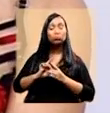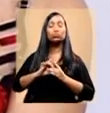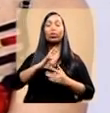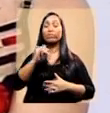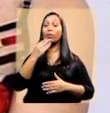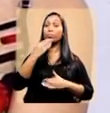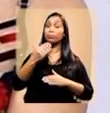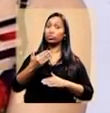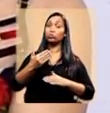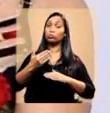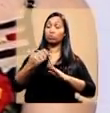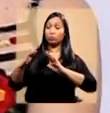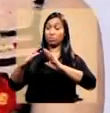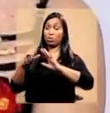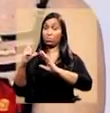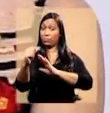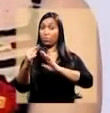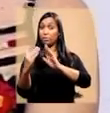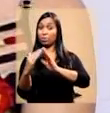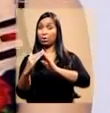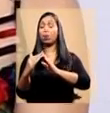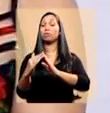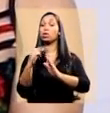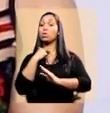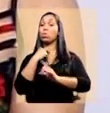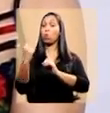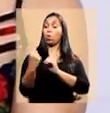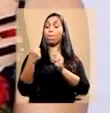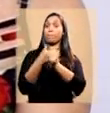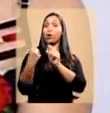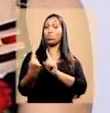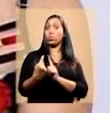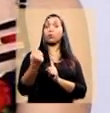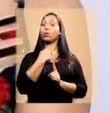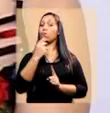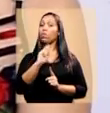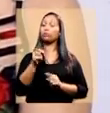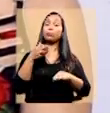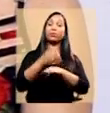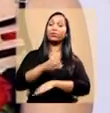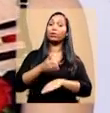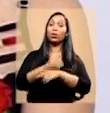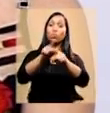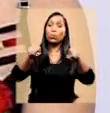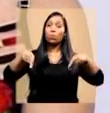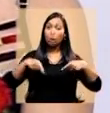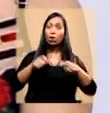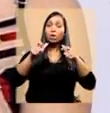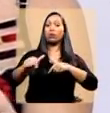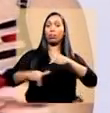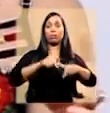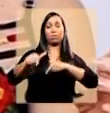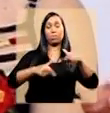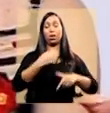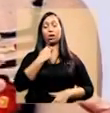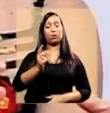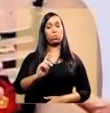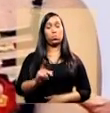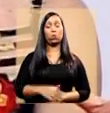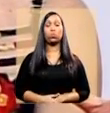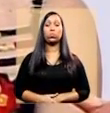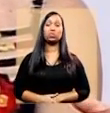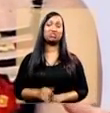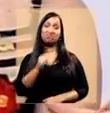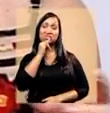com ela, ela vai pedir o afastamento do lar, vai pedir que ele não se aproxime dela, que não frequente o local onde ela